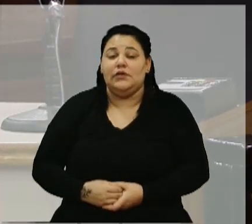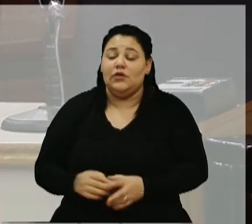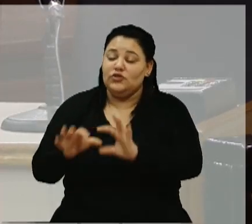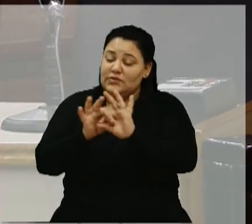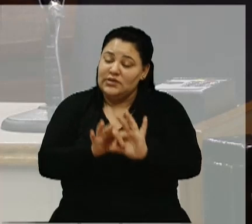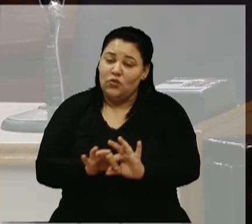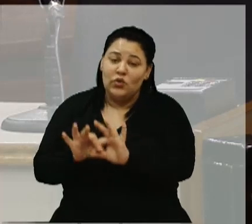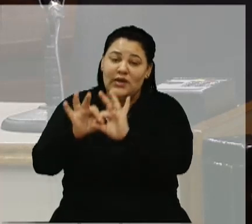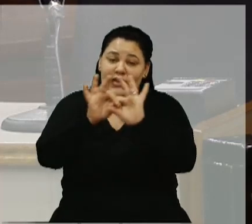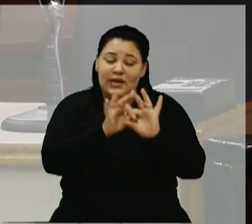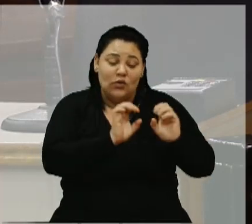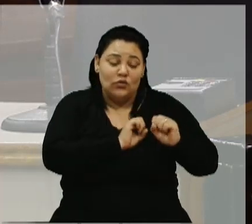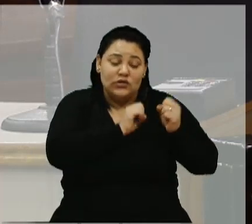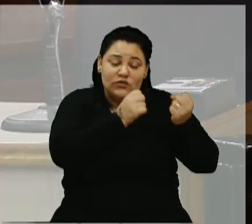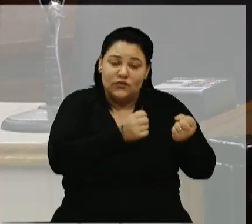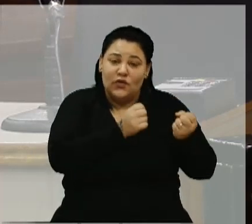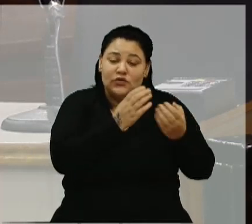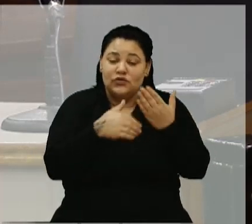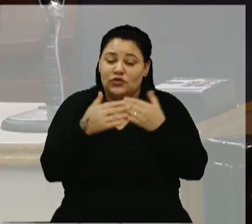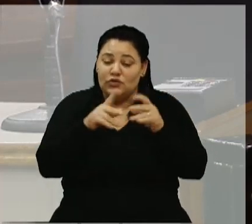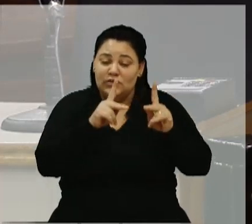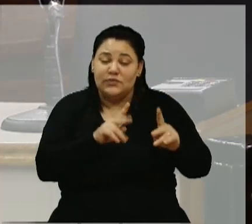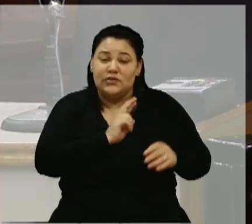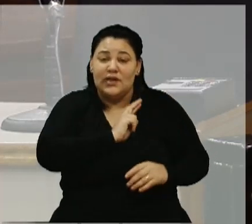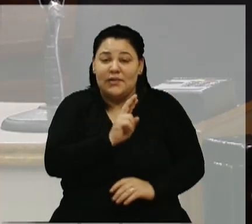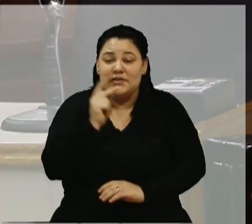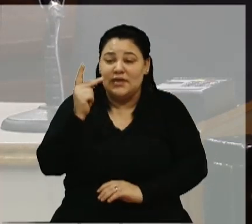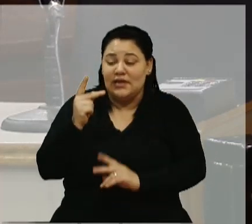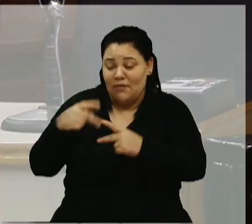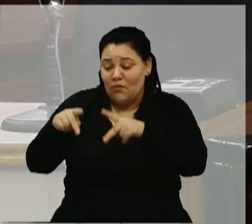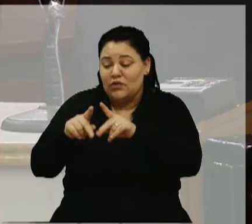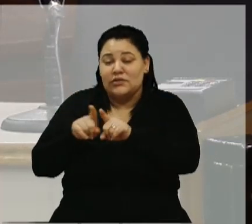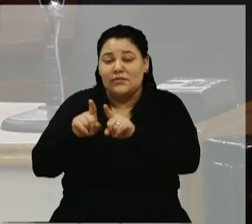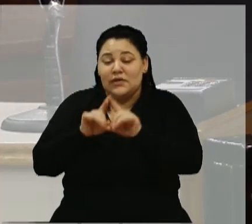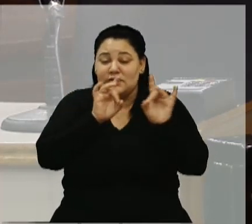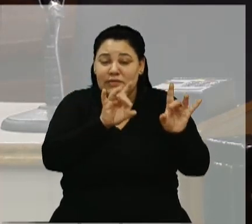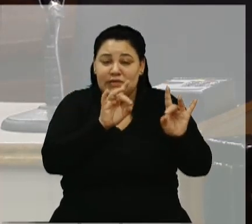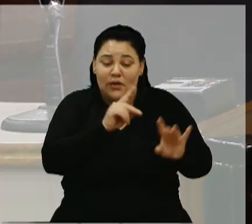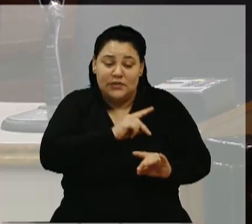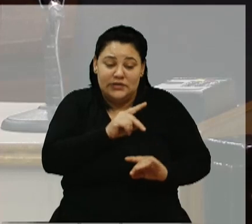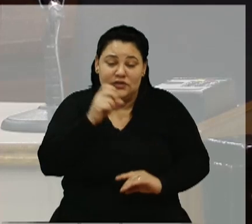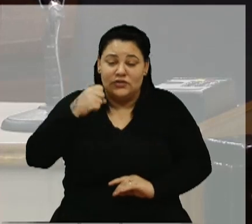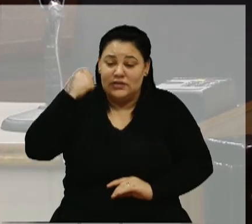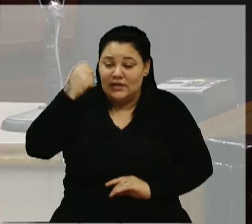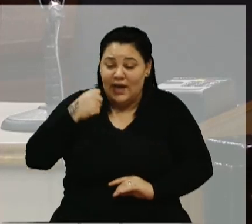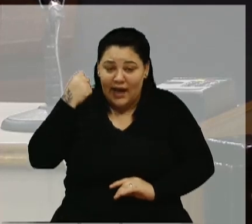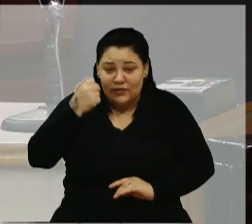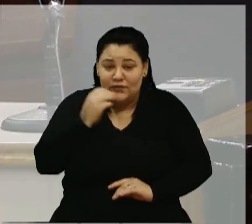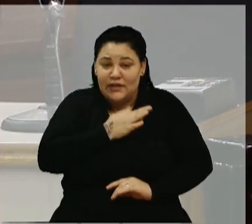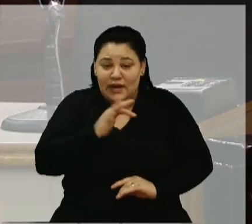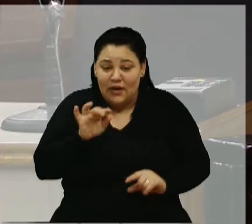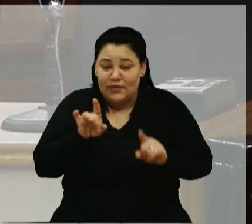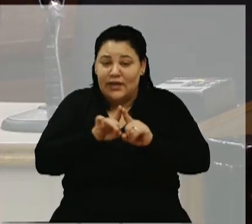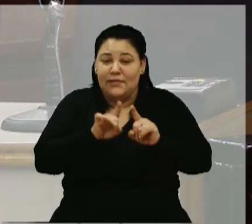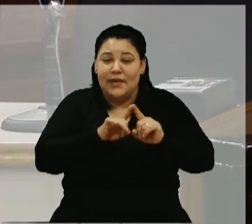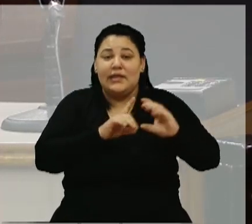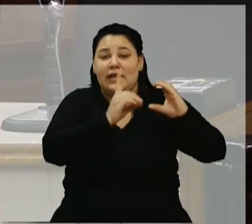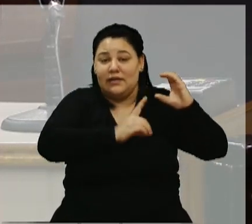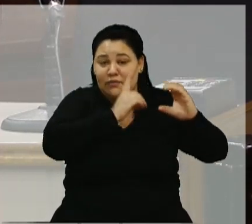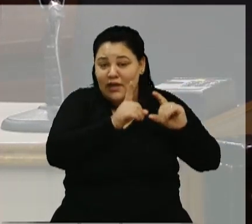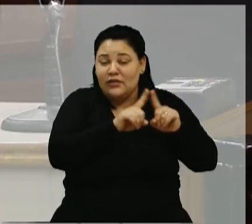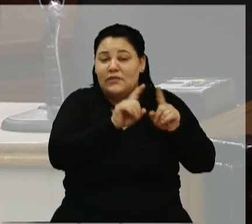podemos pressionar os representantes federais do povo, em especial os presidentes do Senado Federal e da Câmara dos Deputados, para que pautem